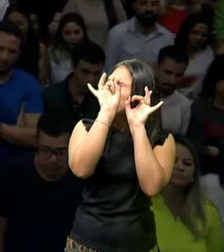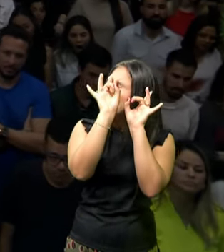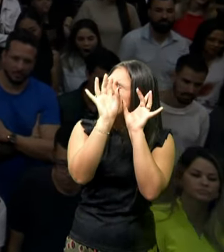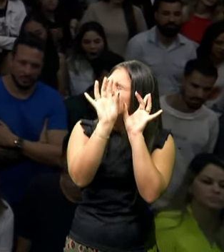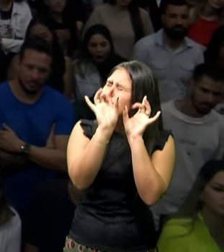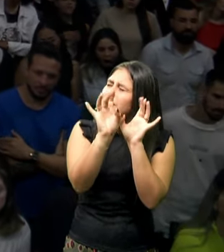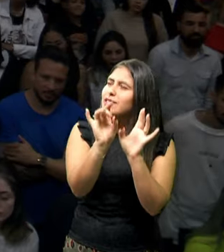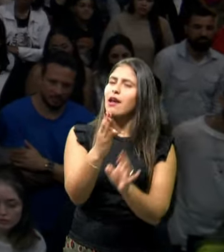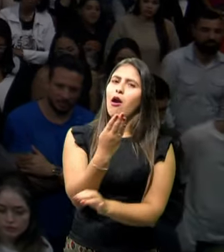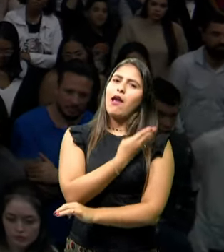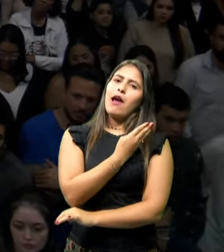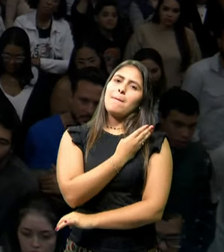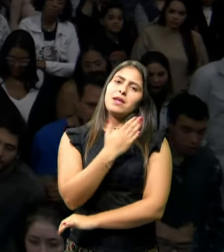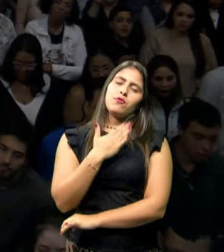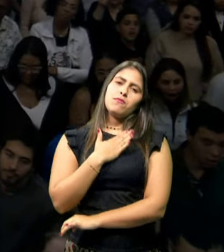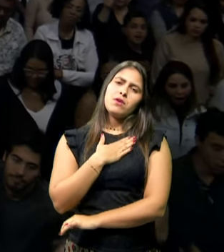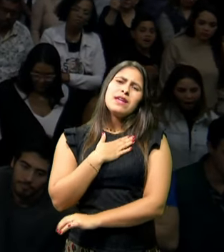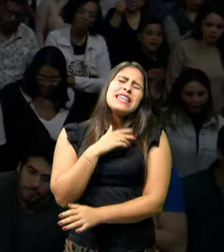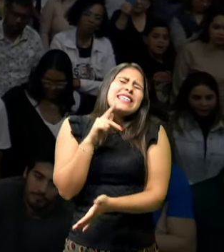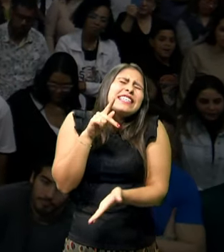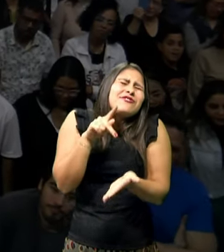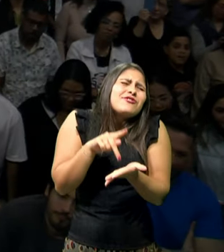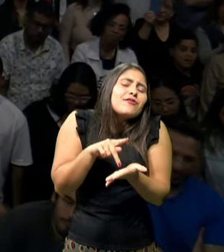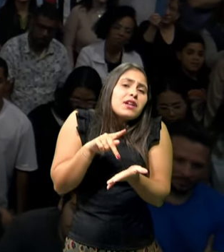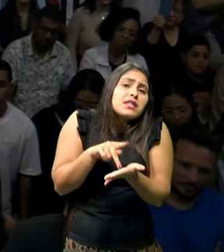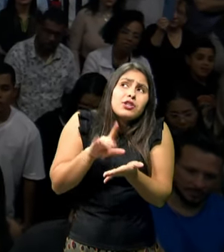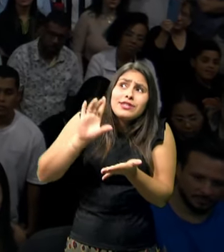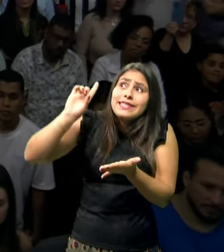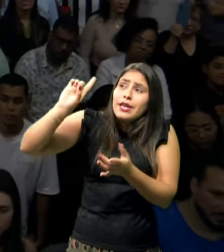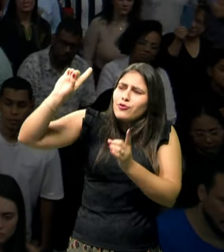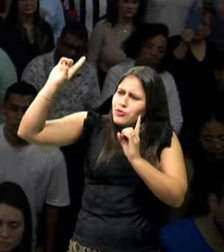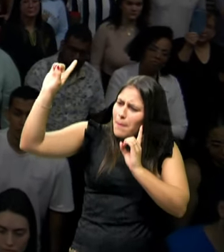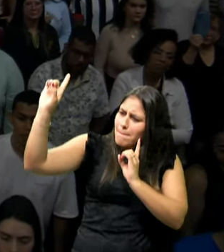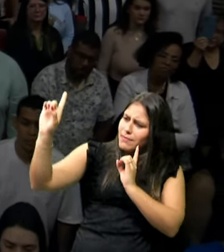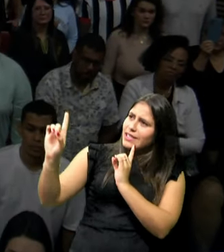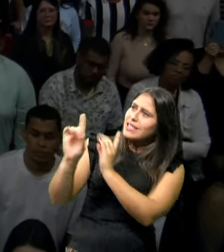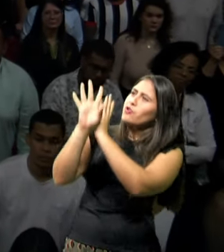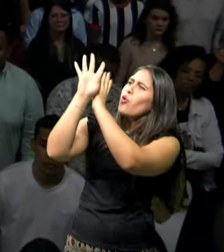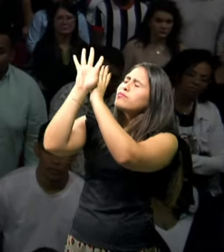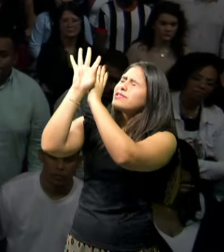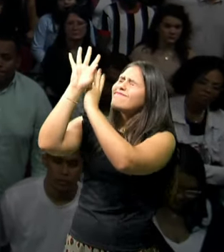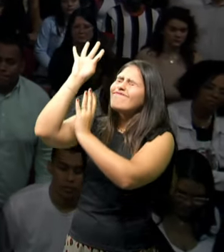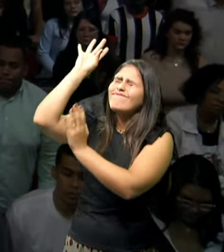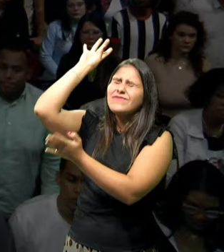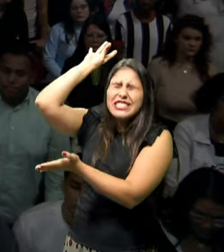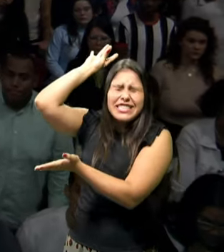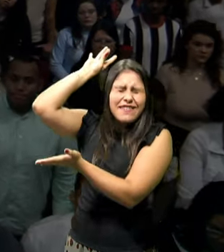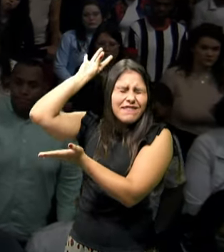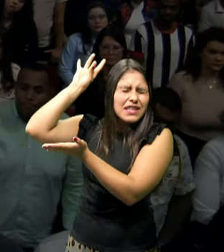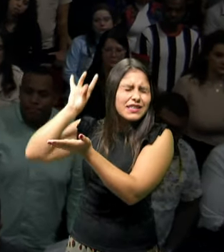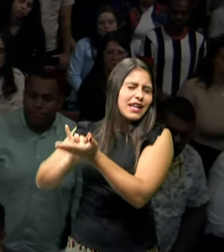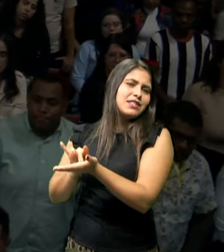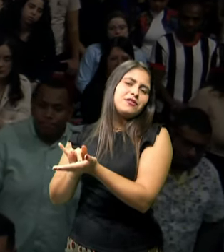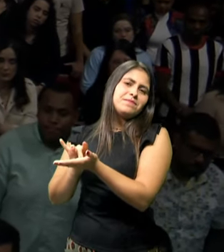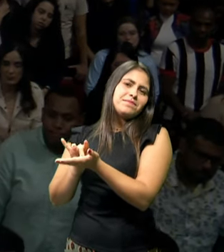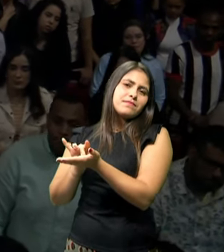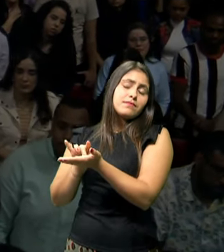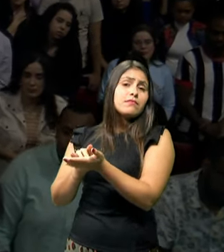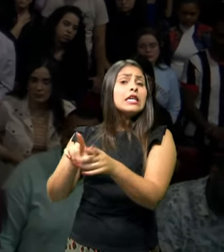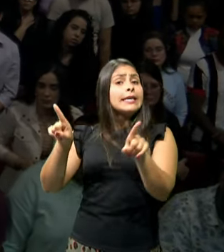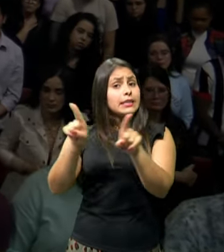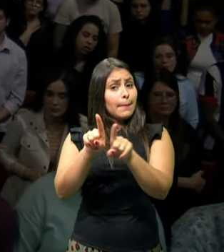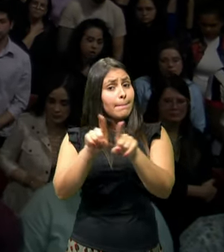querida, que realmente quer ter um encontro real com Cristo. E por você, que conhece